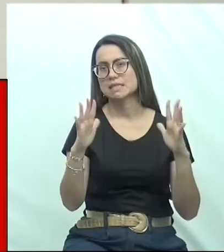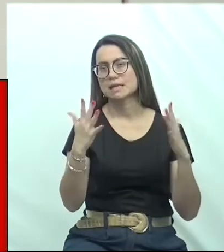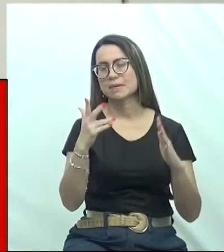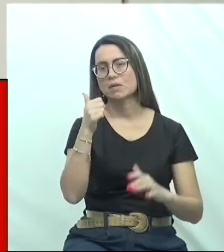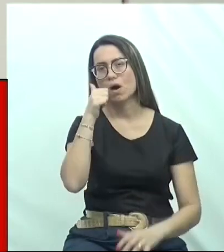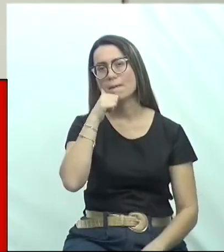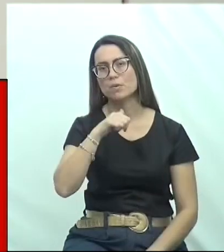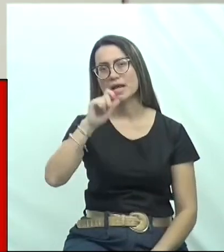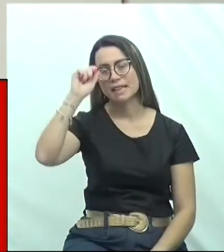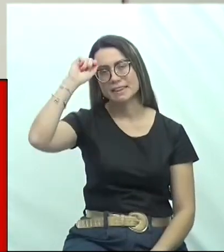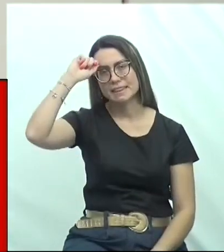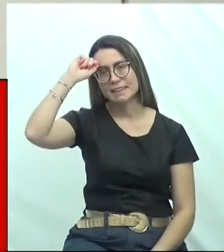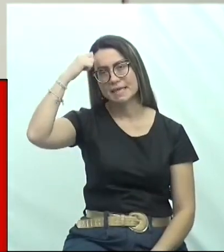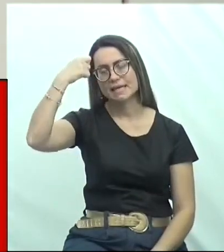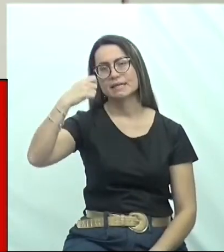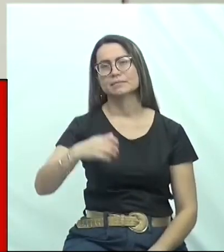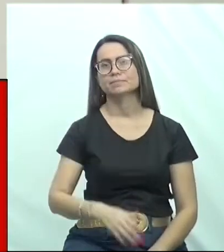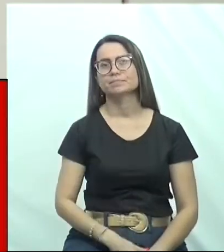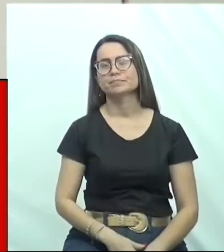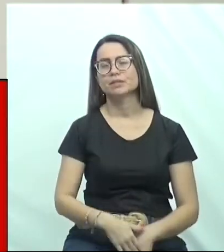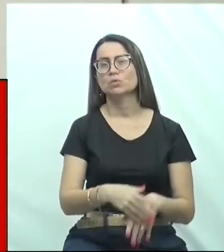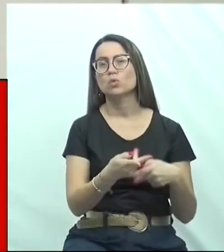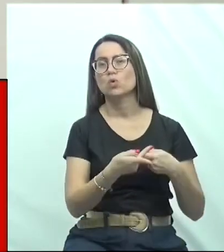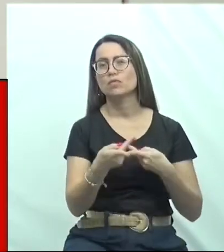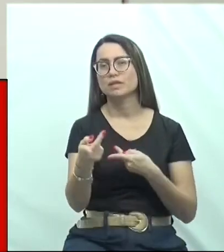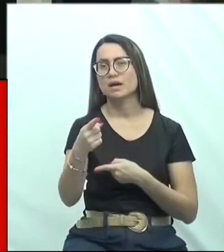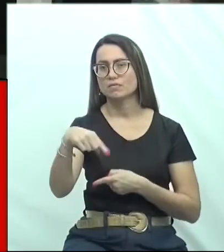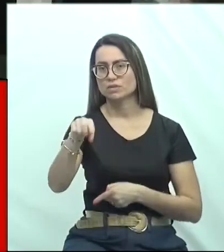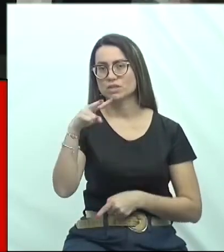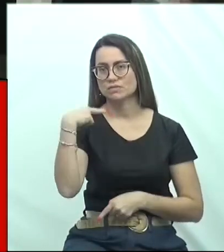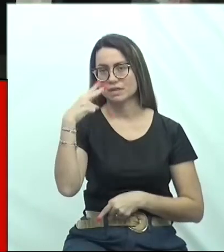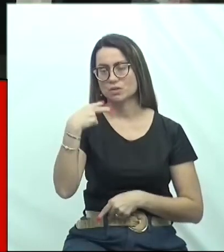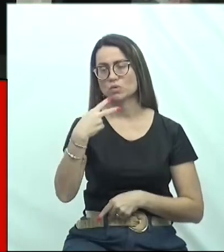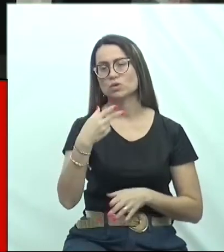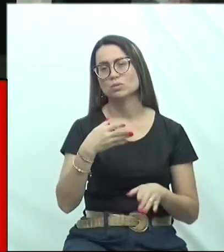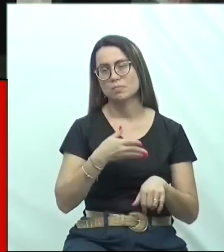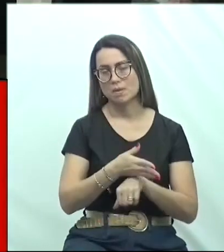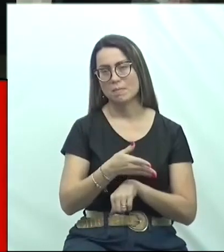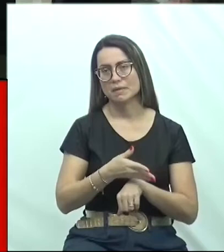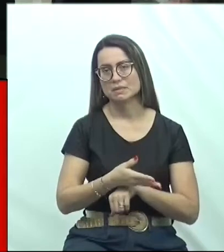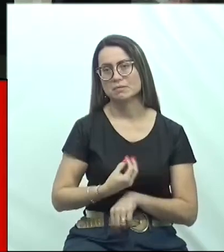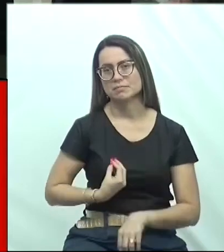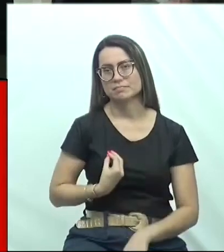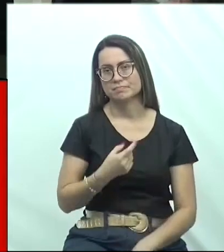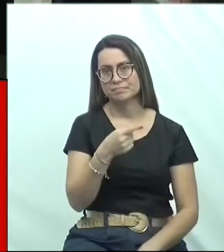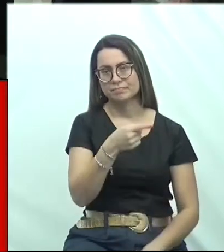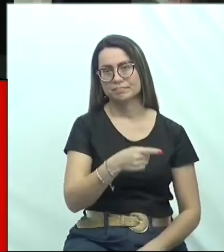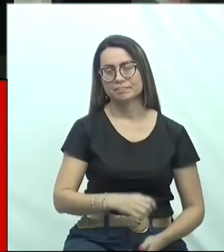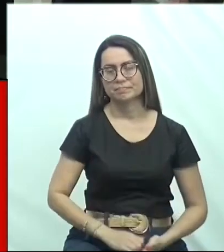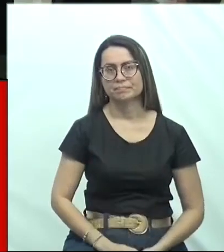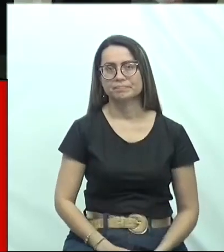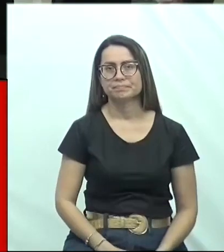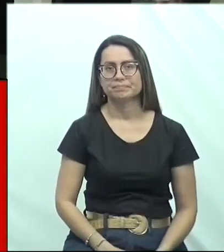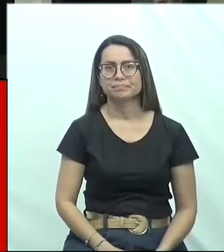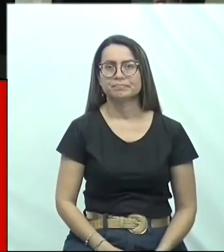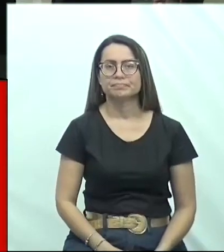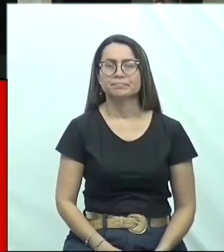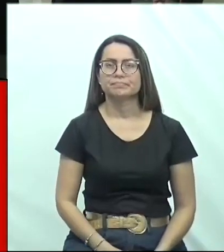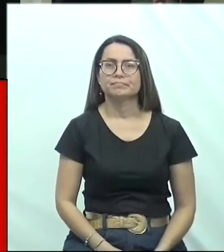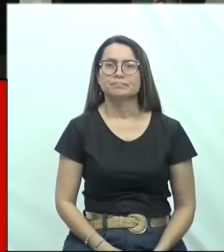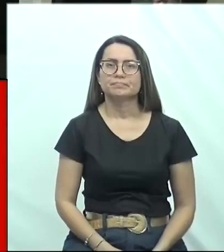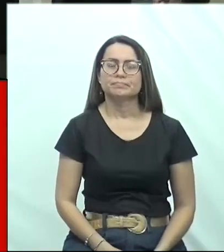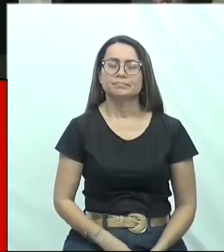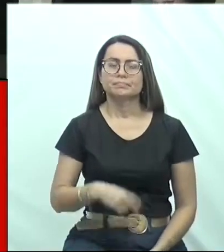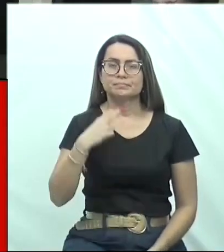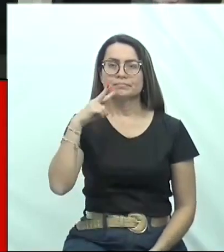às 7 horas no Salão Ouro Negro, então para convidar todos os vereadores para estarem presentes. Questão de ordem cedida ao vereador Juarez